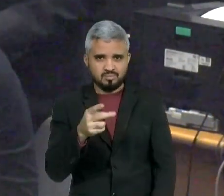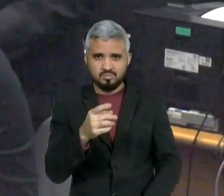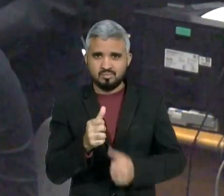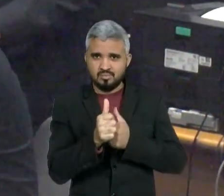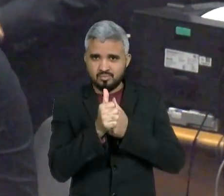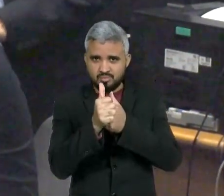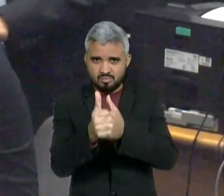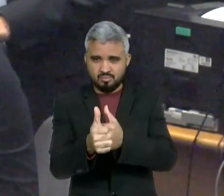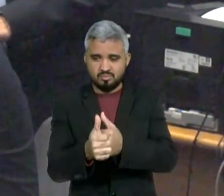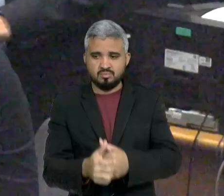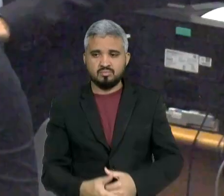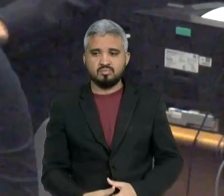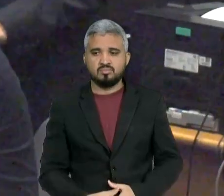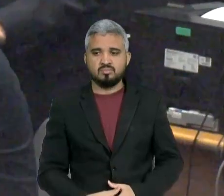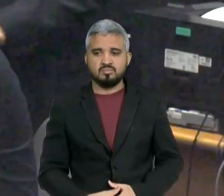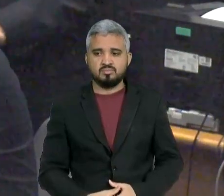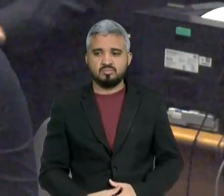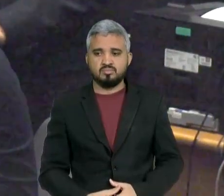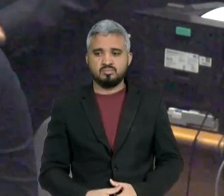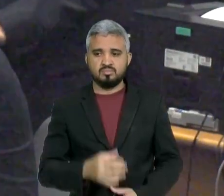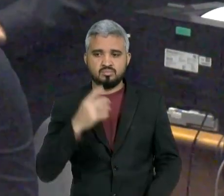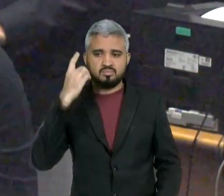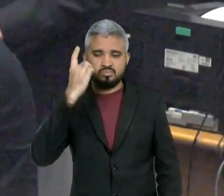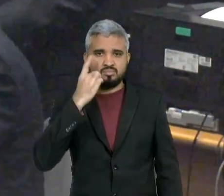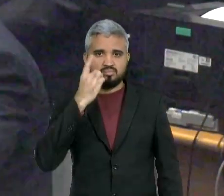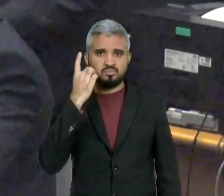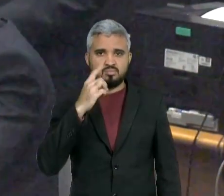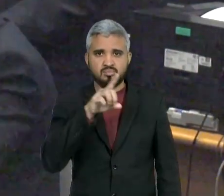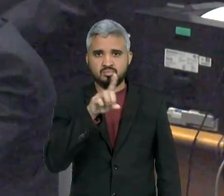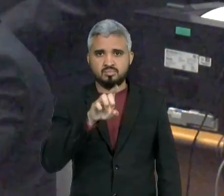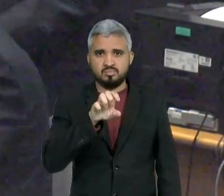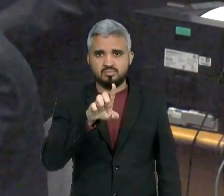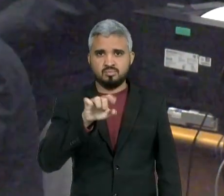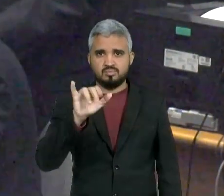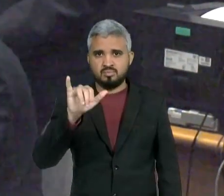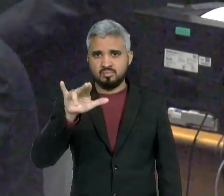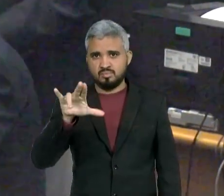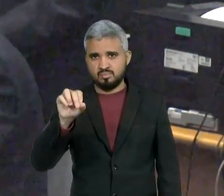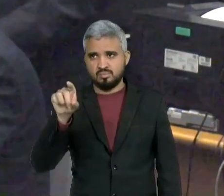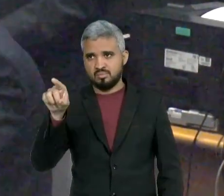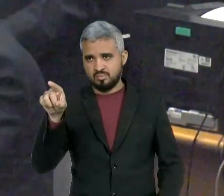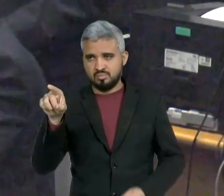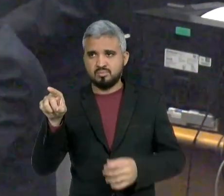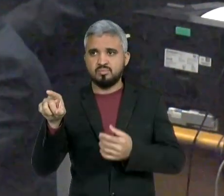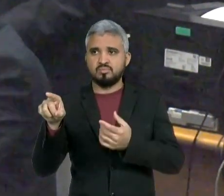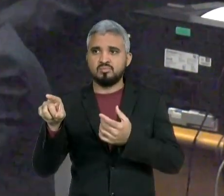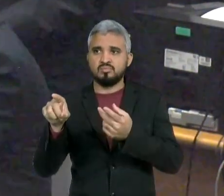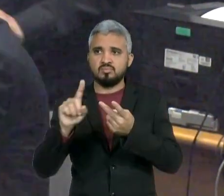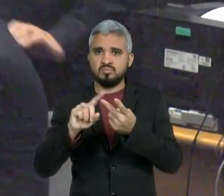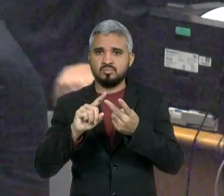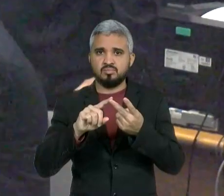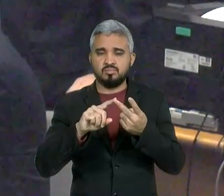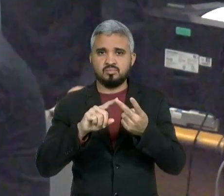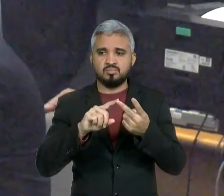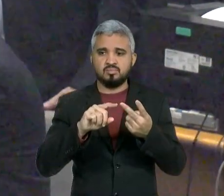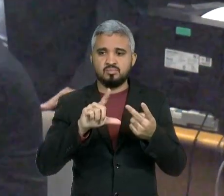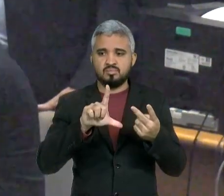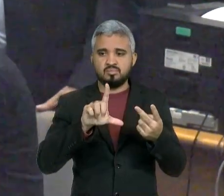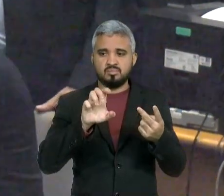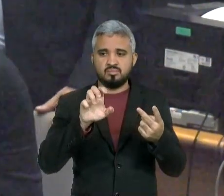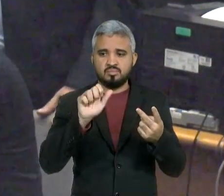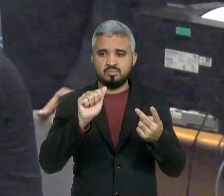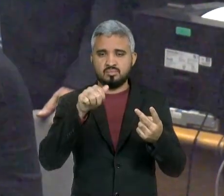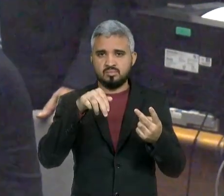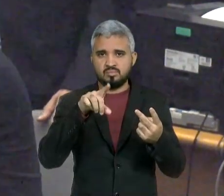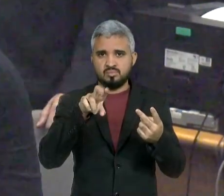Eu cometi um pequeno equívoco, deputado Zé Inácio. Estava inscrito também o Leandro, mas Vossa Excelência ocupa a tribuna depois. Eu convidaria o deputado Leandro Belo para falar em nome